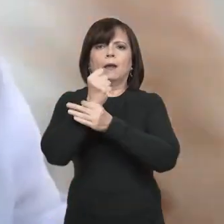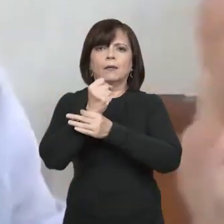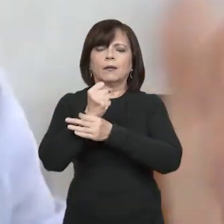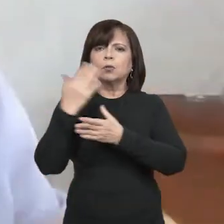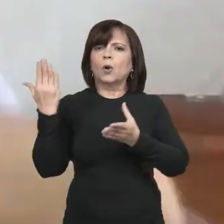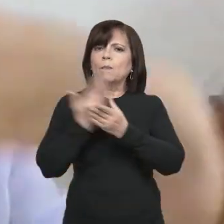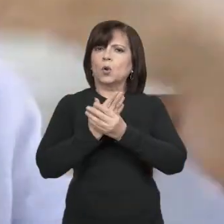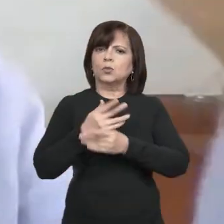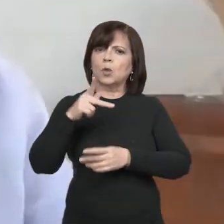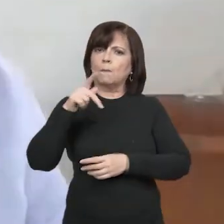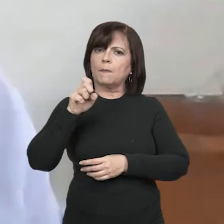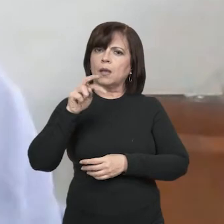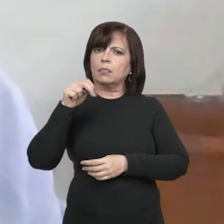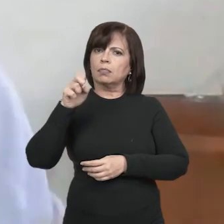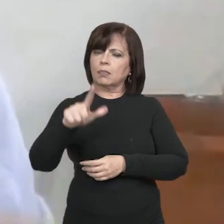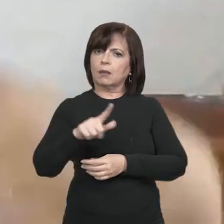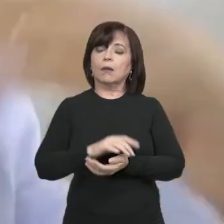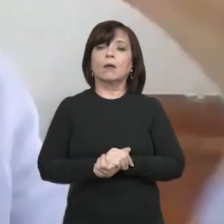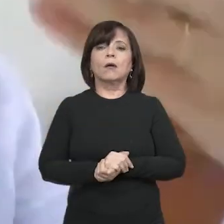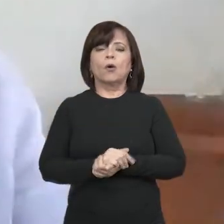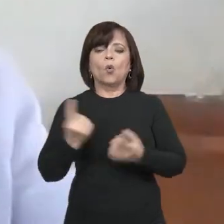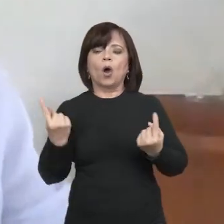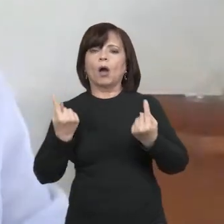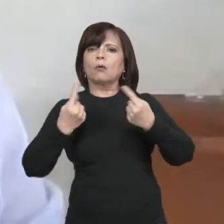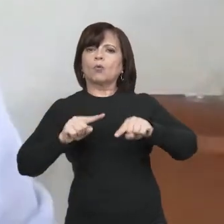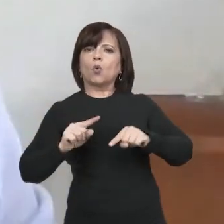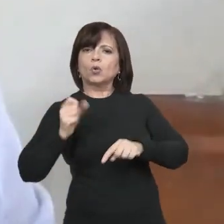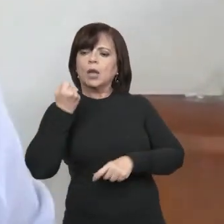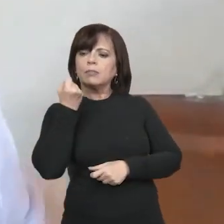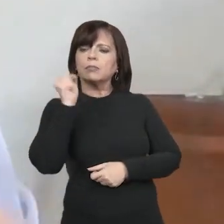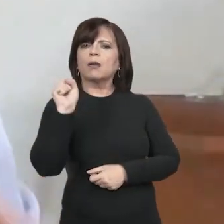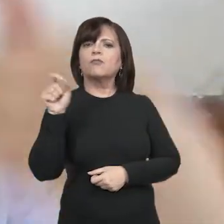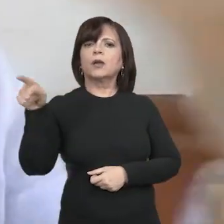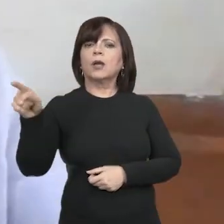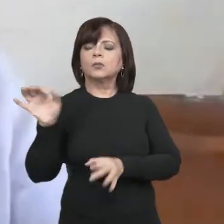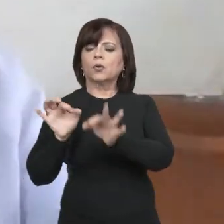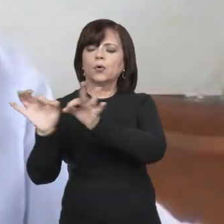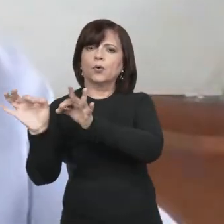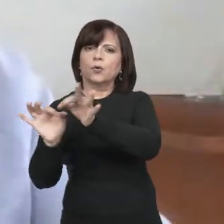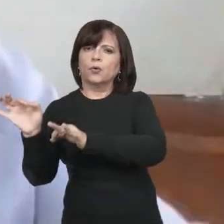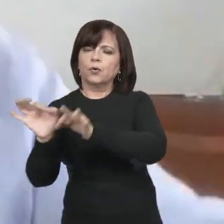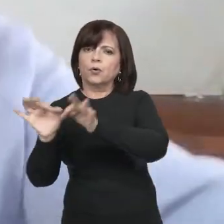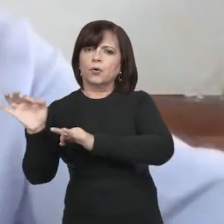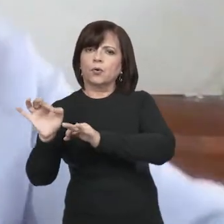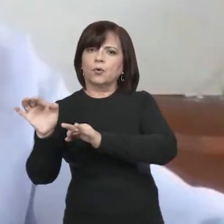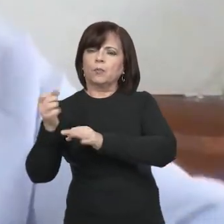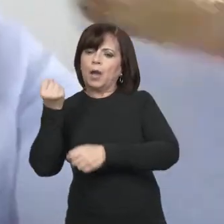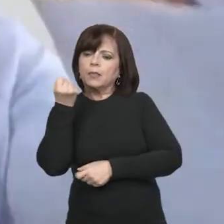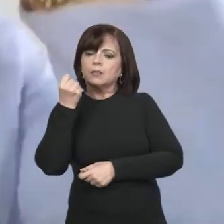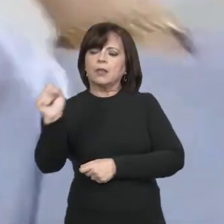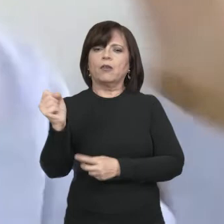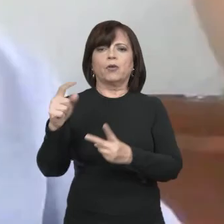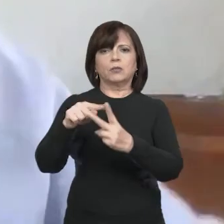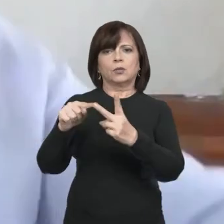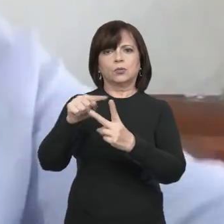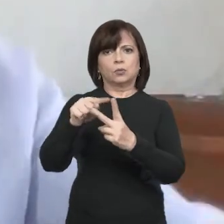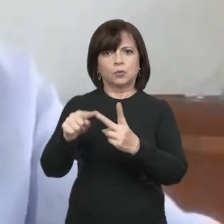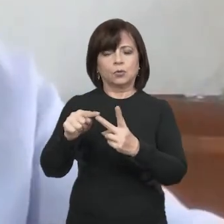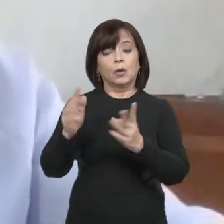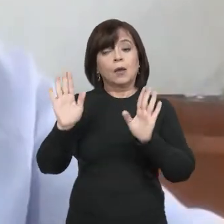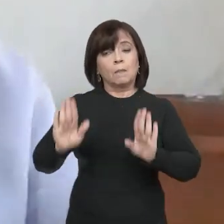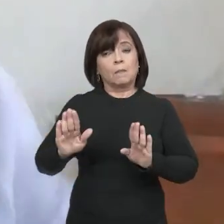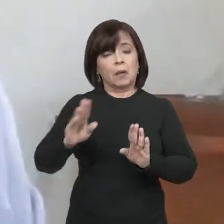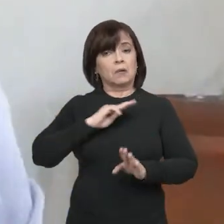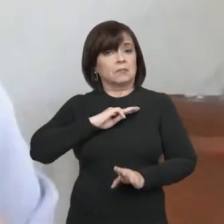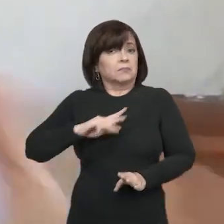que seja garantido o devido processo penal, o contraditório e a ampla defesa, para que a defesa formule a justa defesa